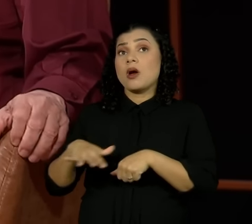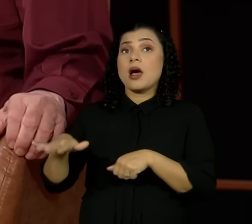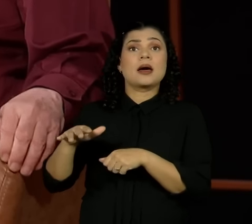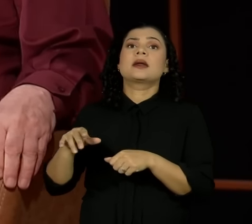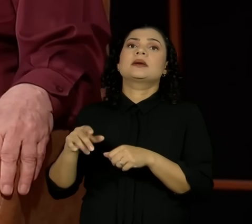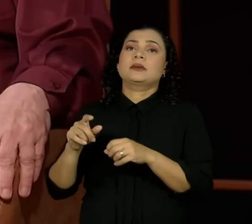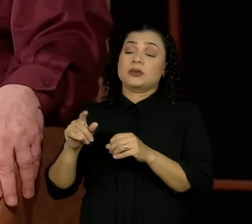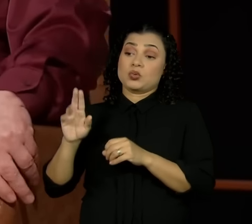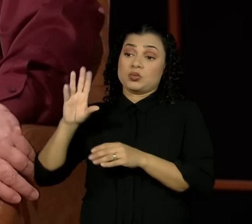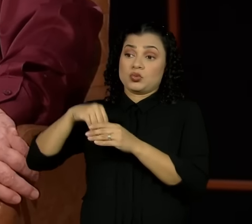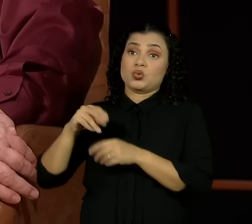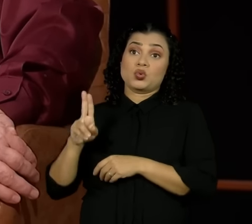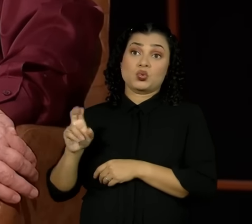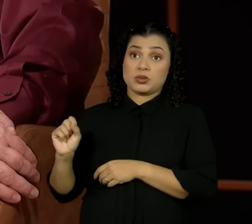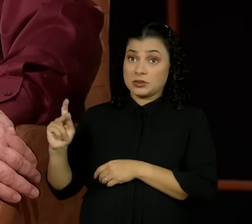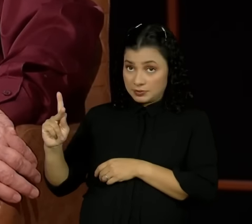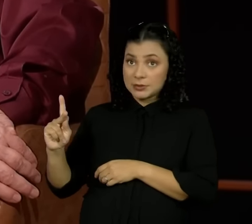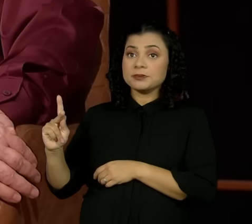Sociais da USP.